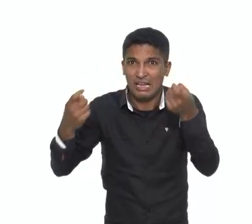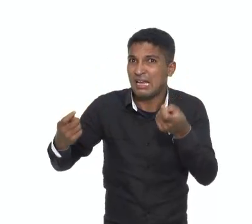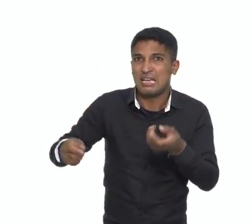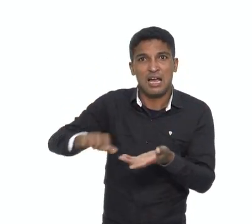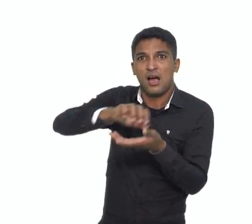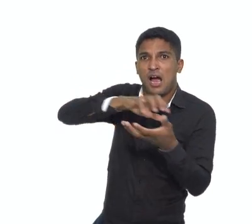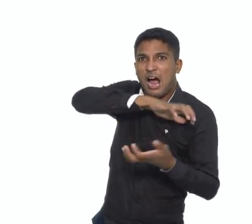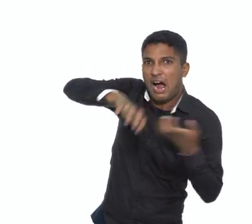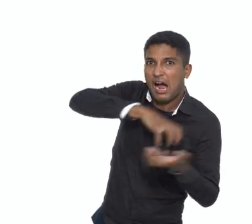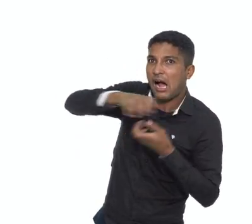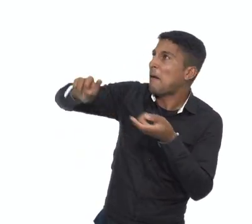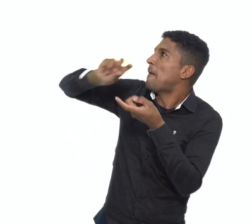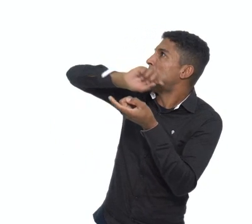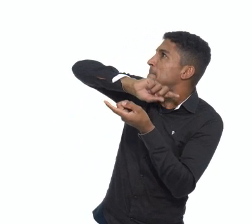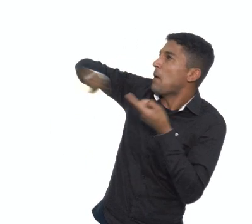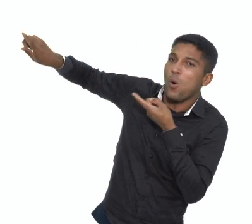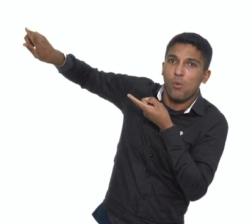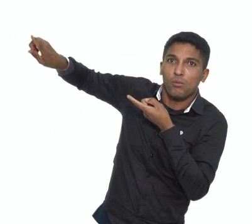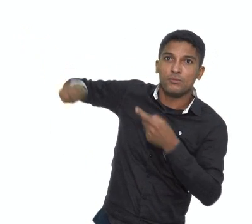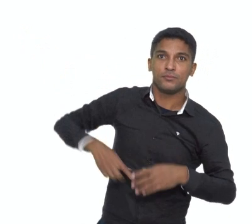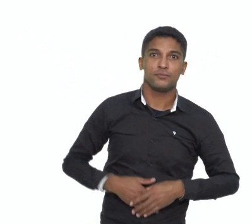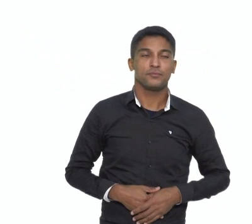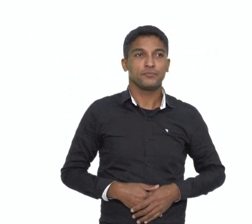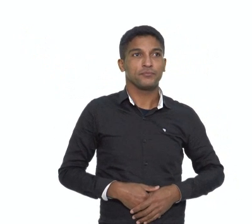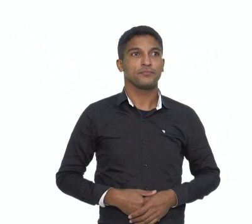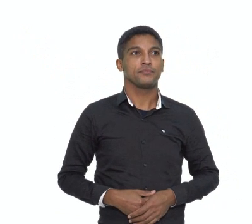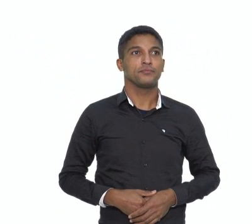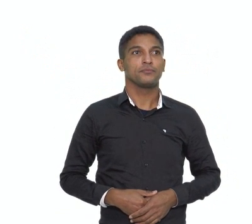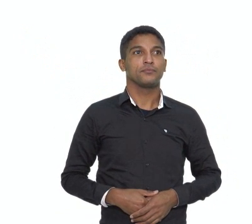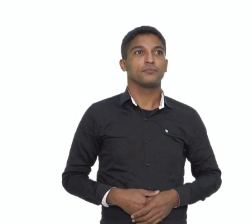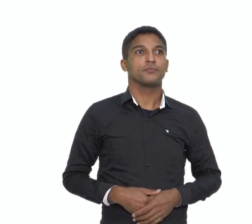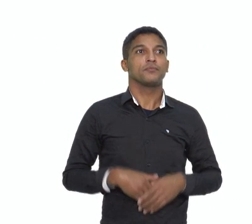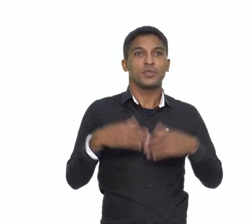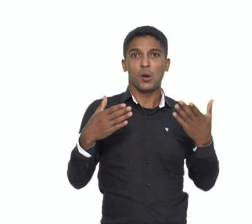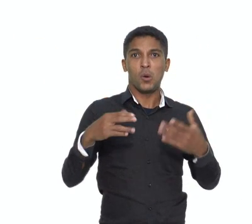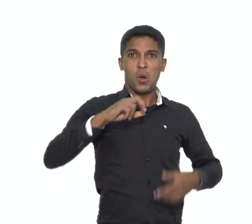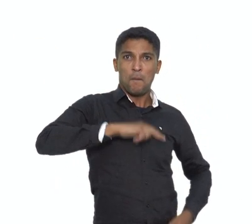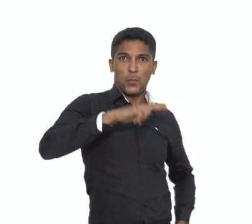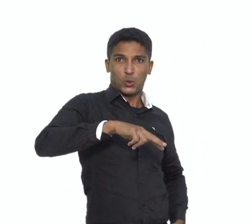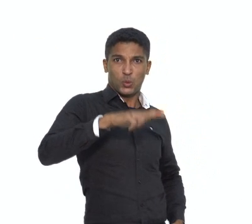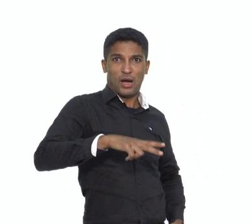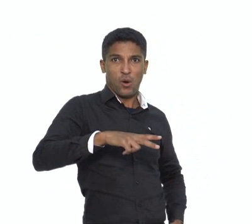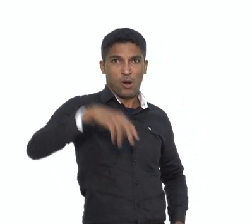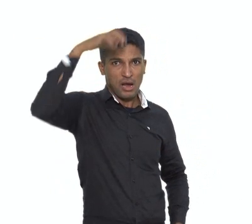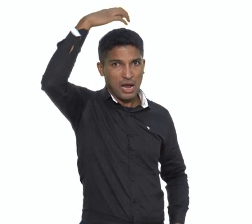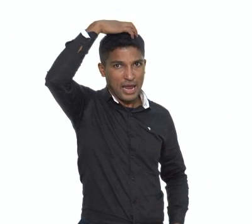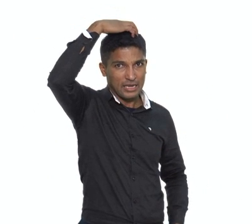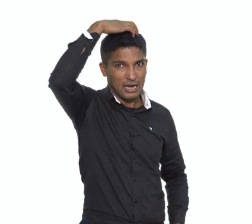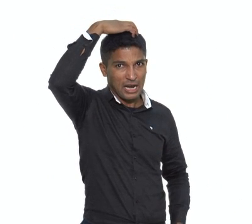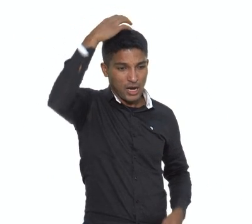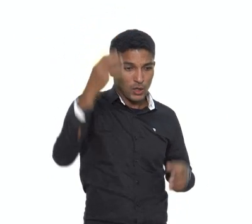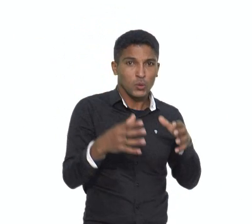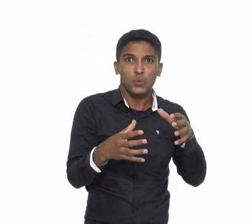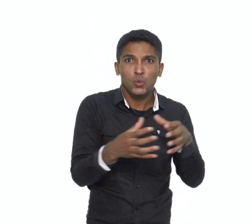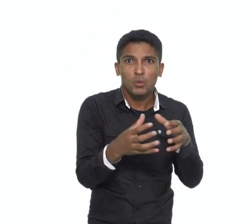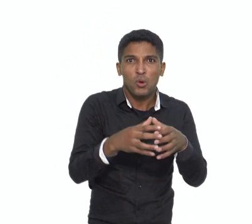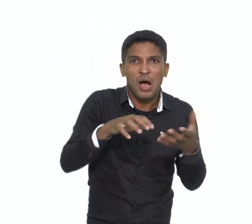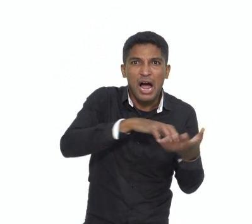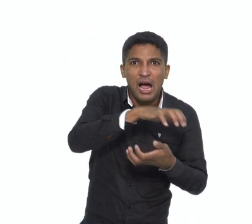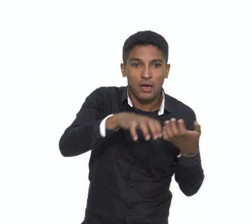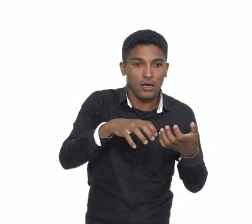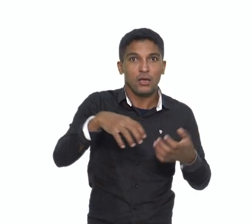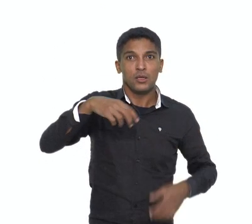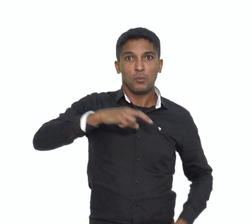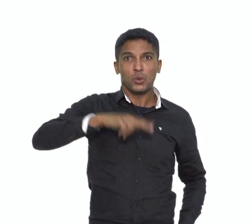A reação da administração portuguesa foi a prisão de dezenas de rebeldes, bem como a condenação à morte de 4 líderes,